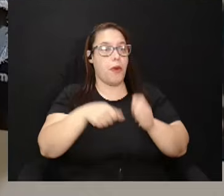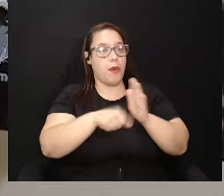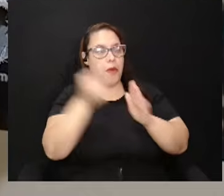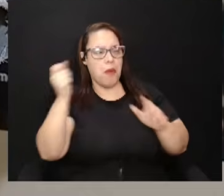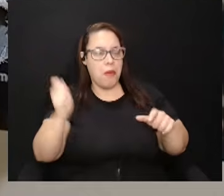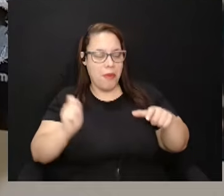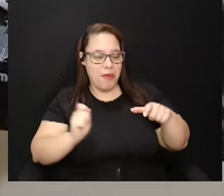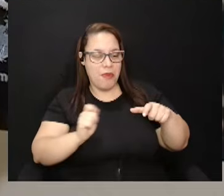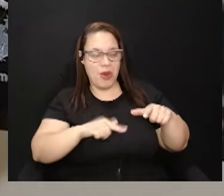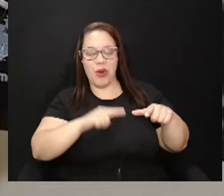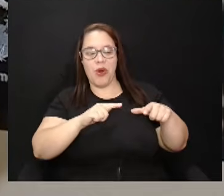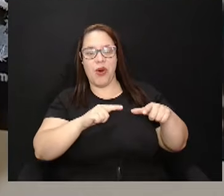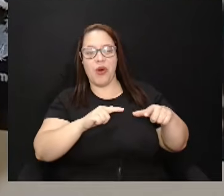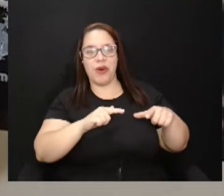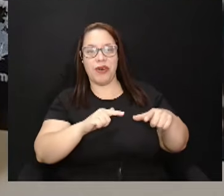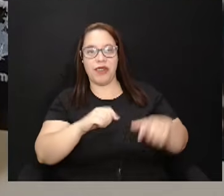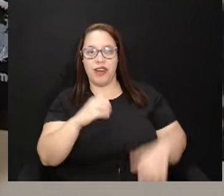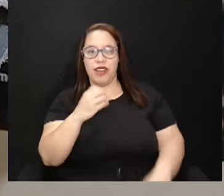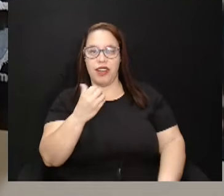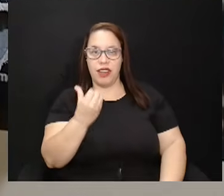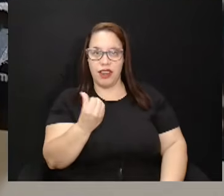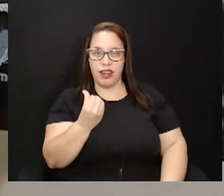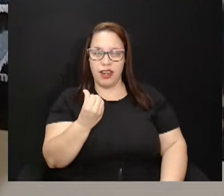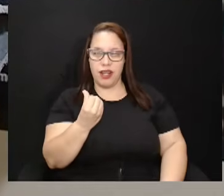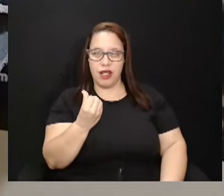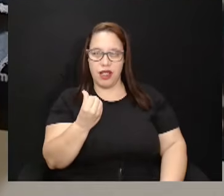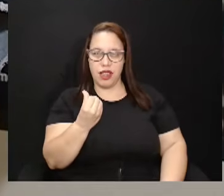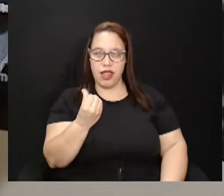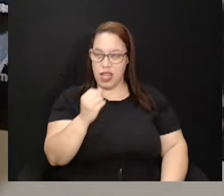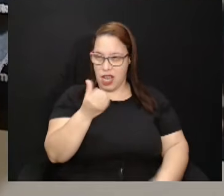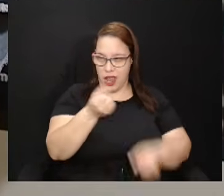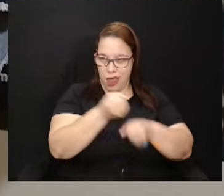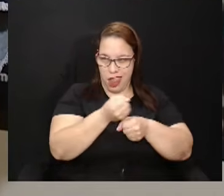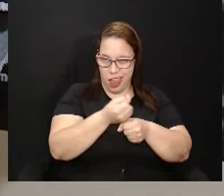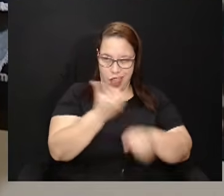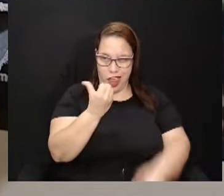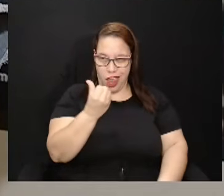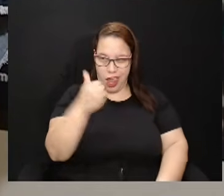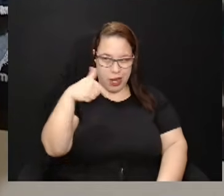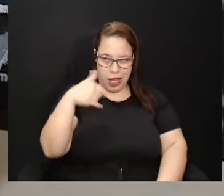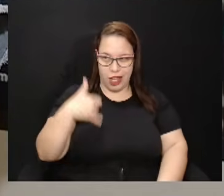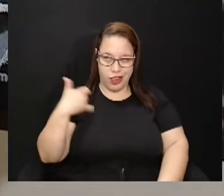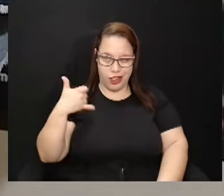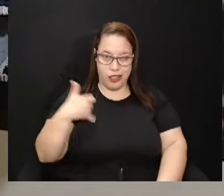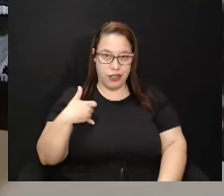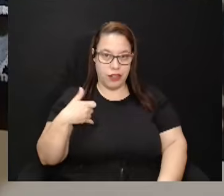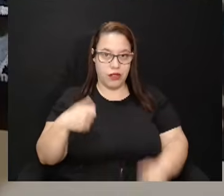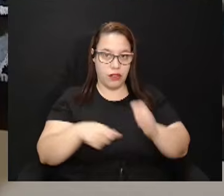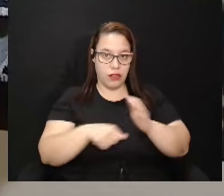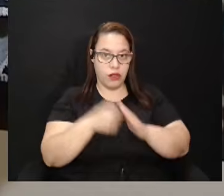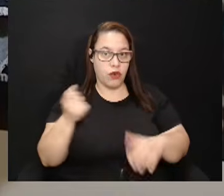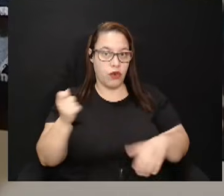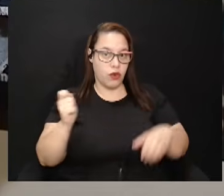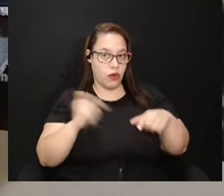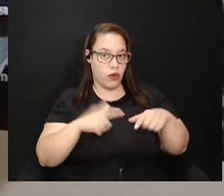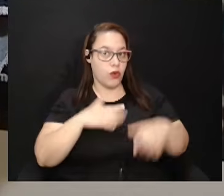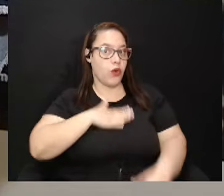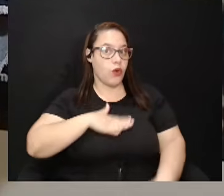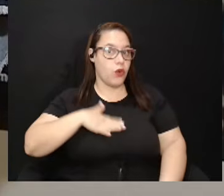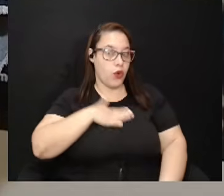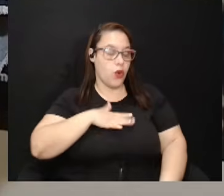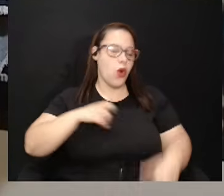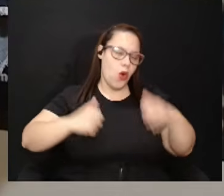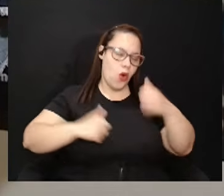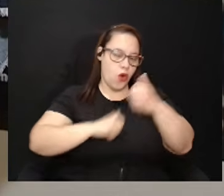que eu tinha 6 anos para 7. Eu fiz o primeiro jogo, porque eu gostei muito do futebol.